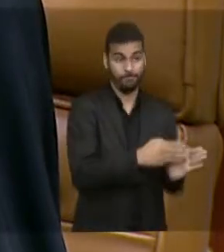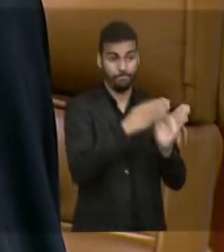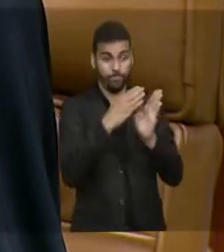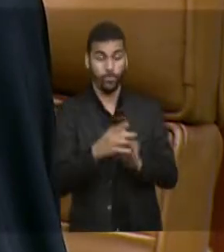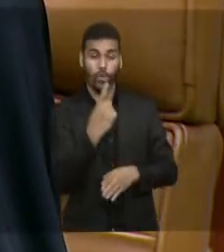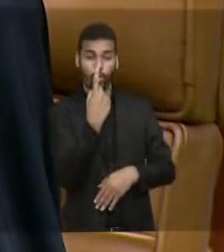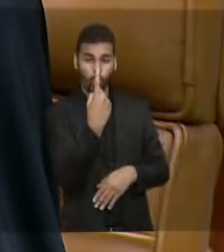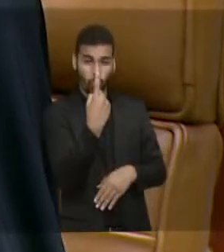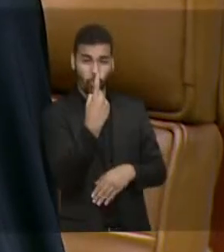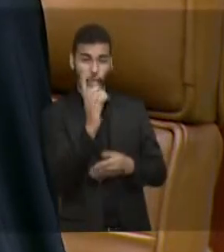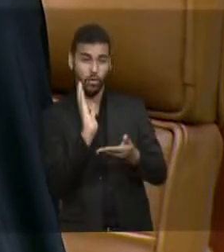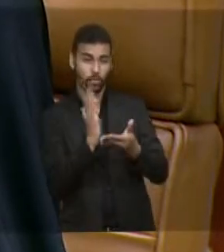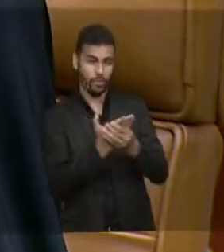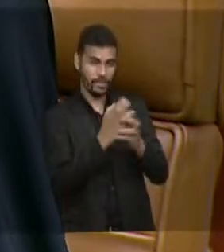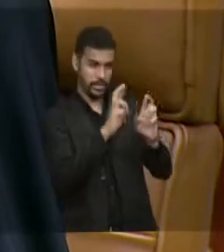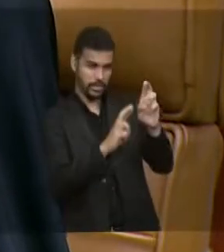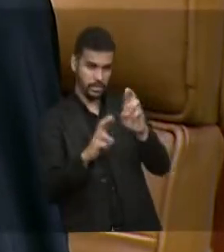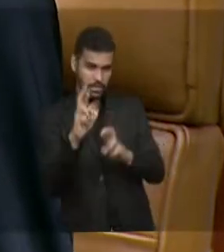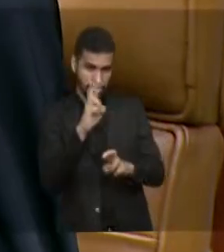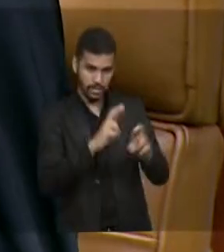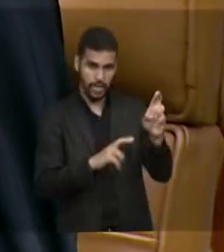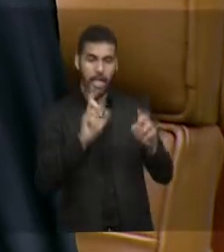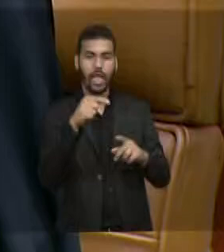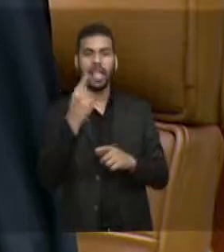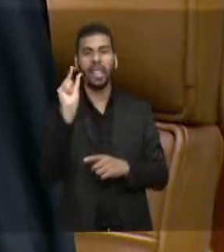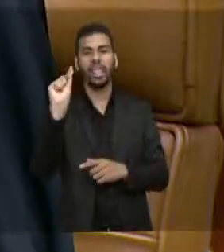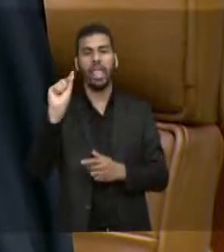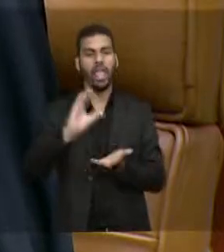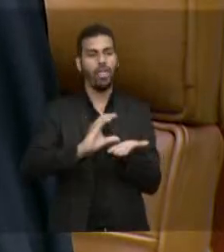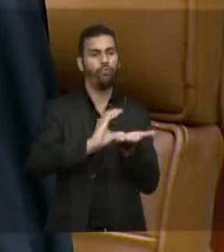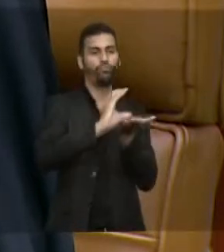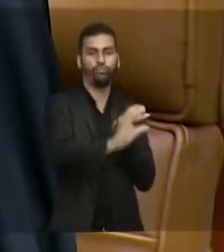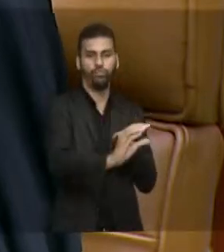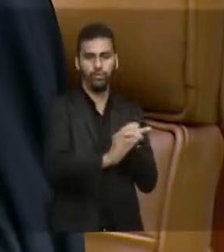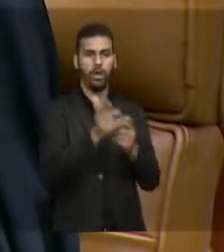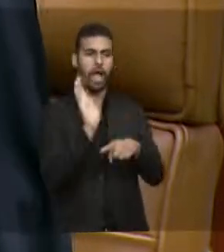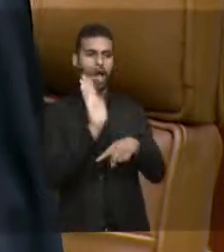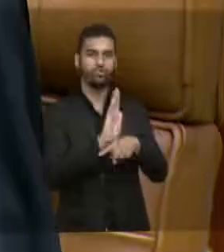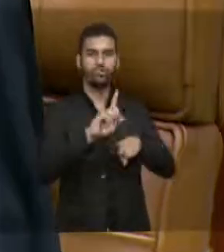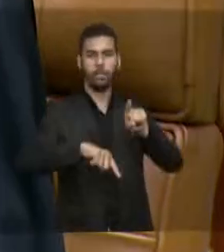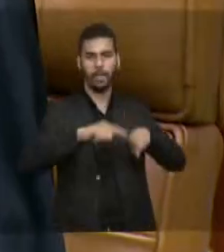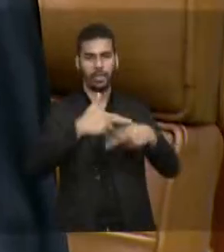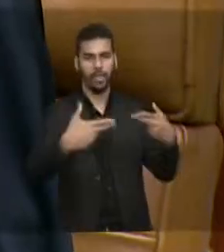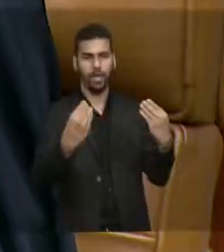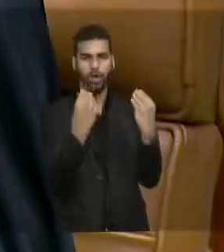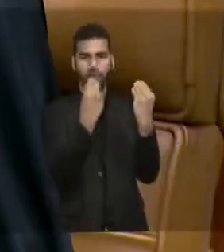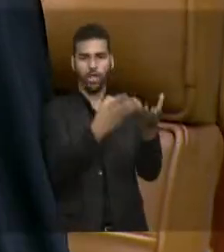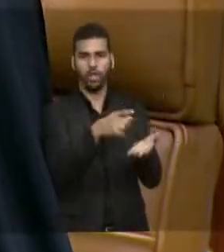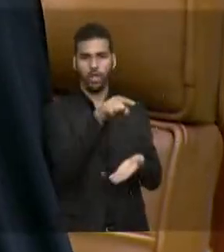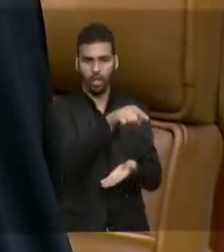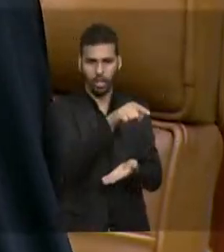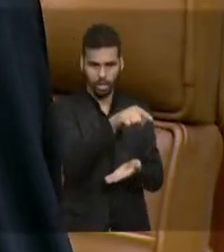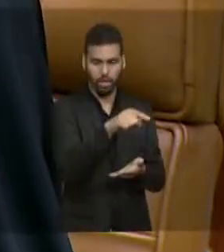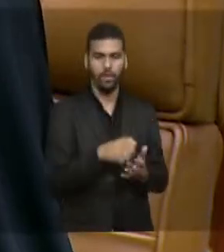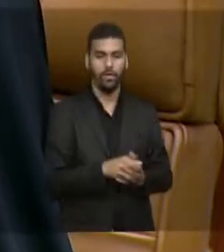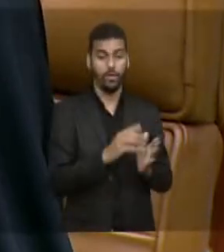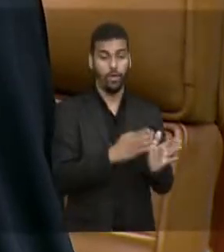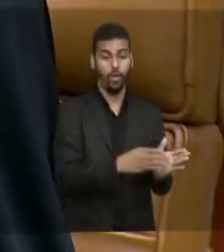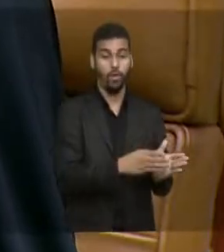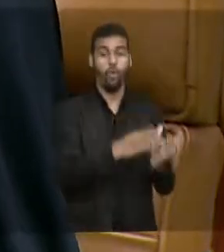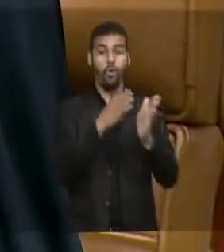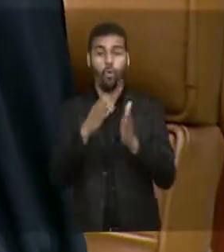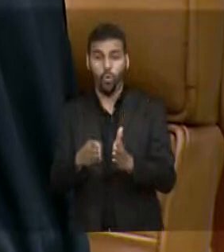inquérito em relação a financiadores e partícipes por auxílio material aqui seriam os financiadores é